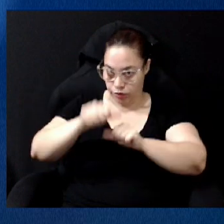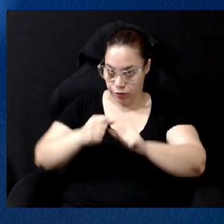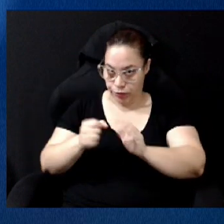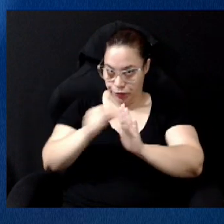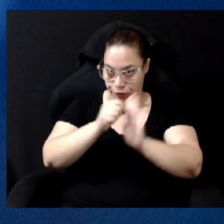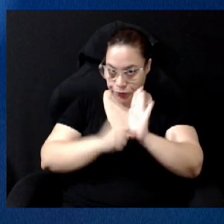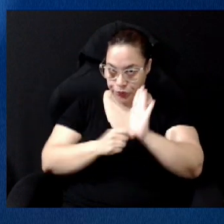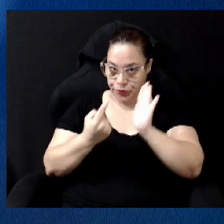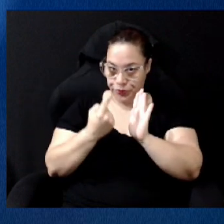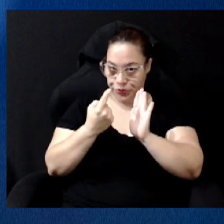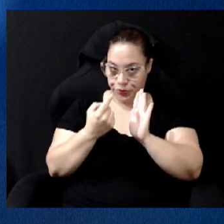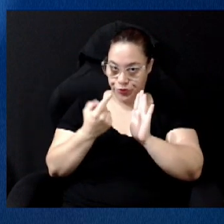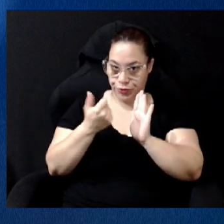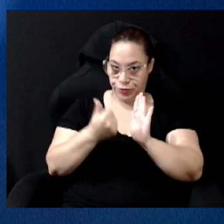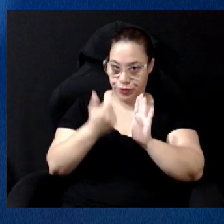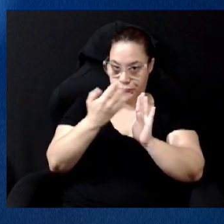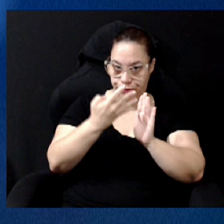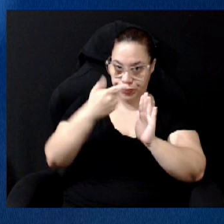nº